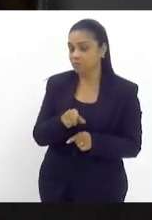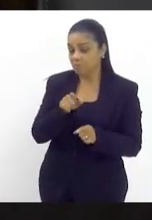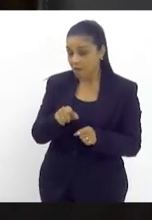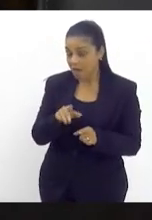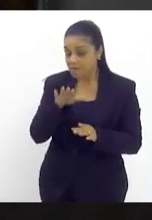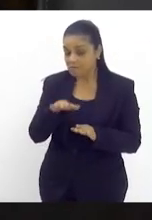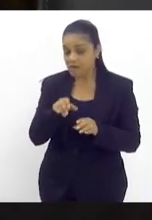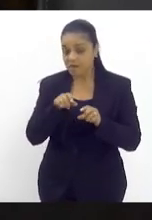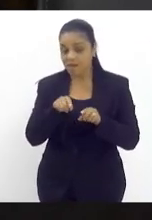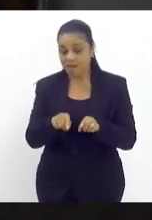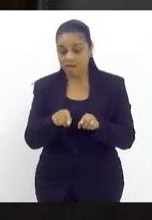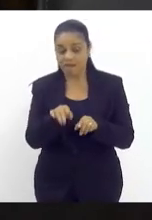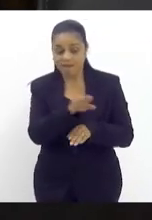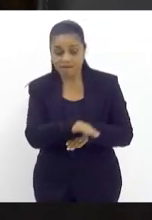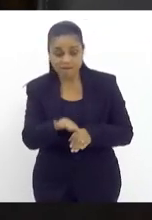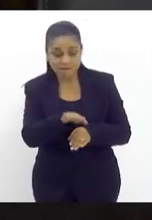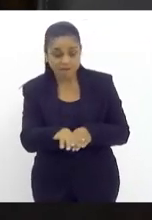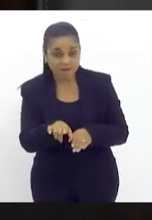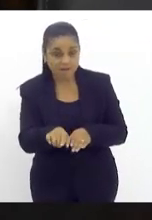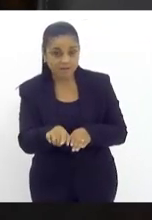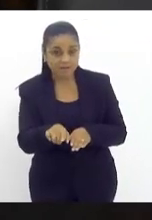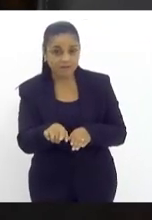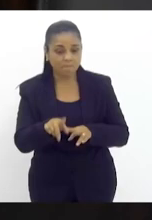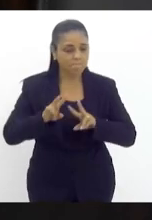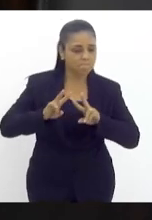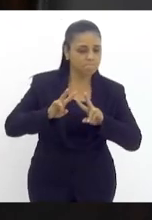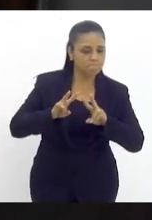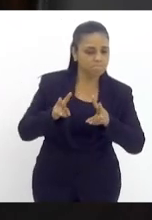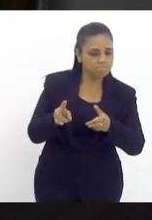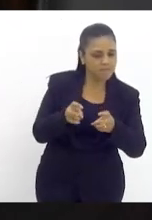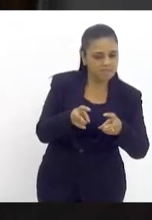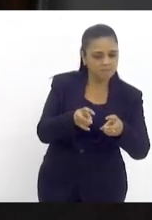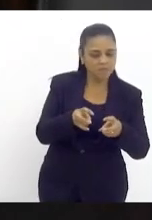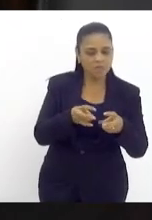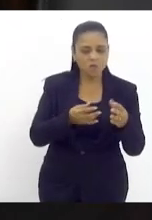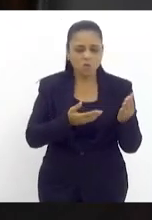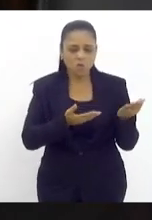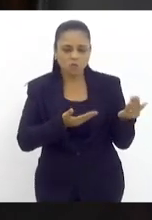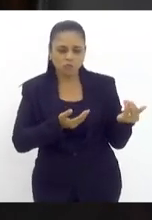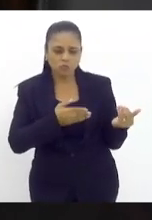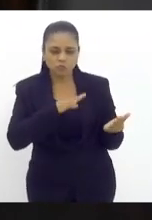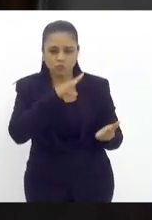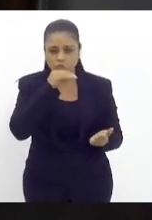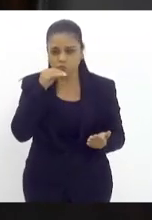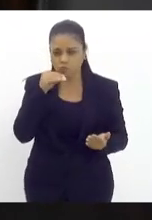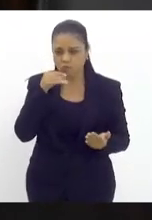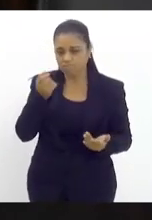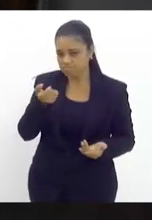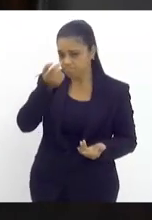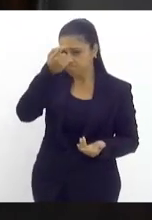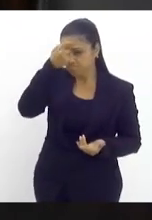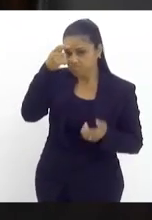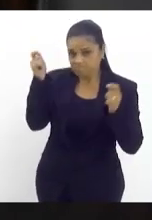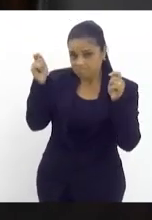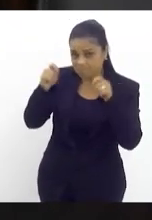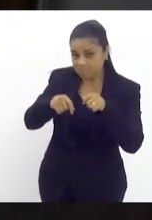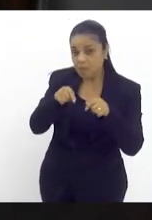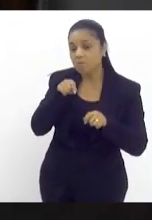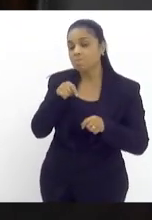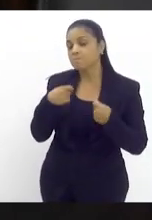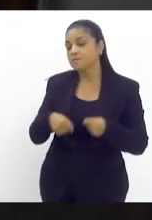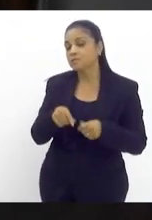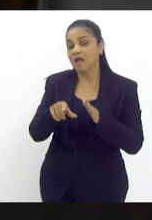ponto... Né, de uma criança, né, de um jovem, um adolescente maduro com essa capacidade, eu tenho que